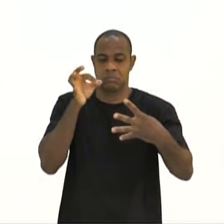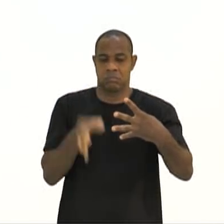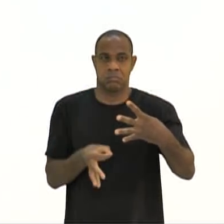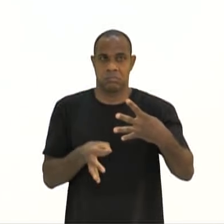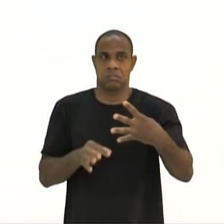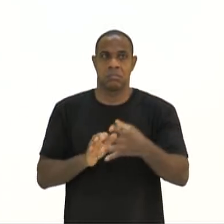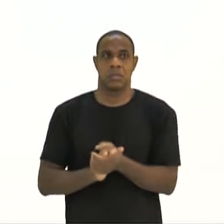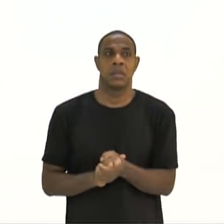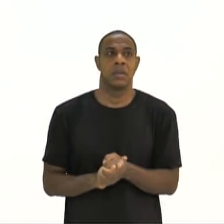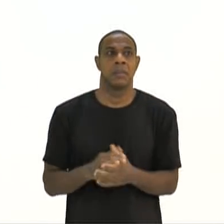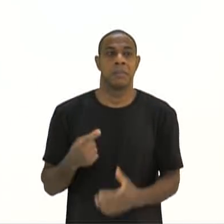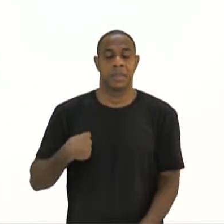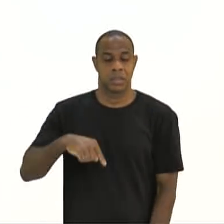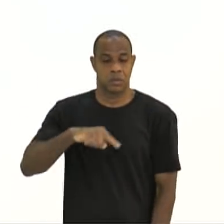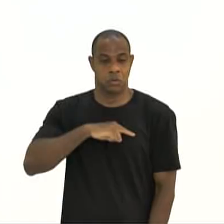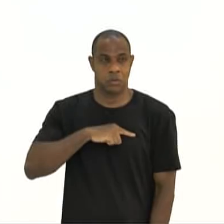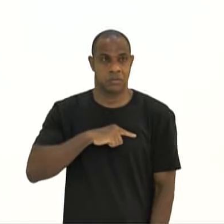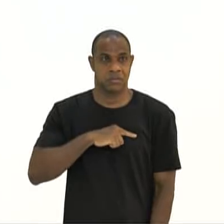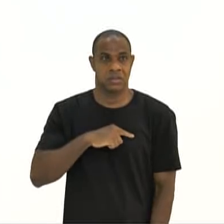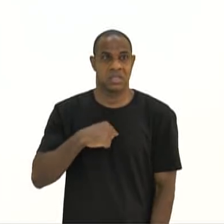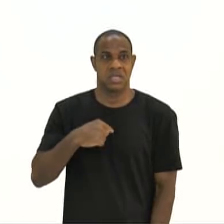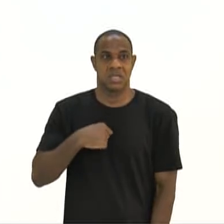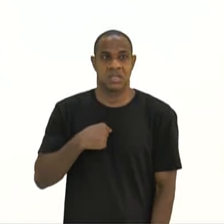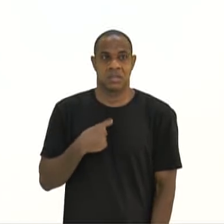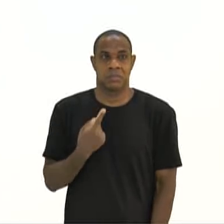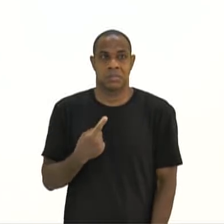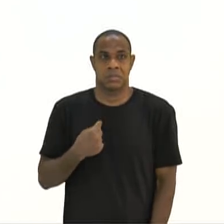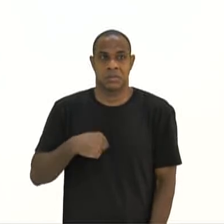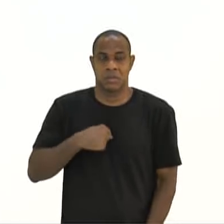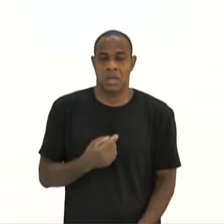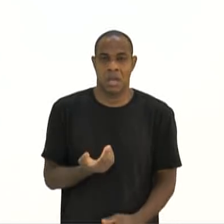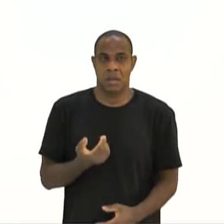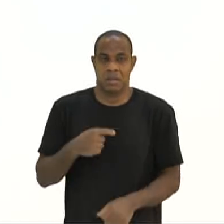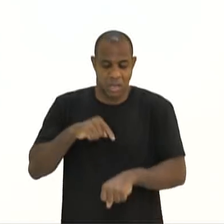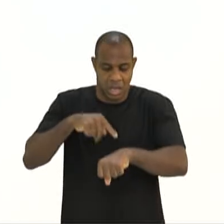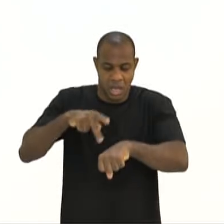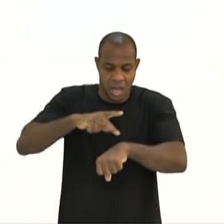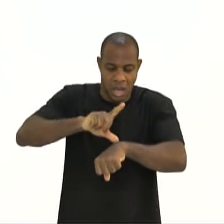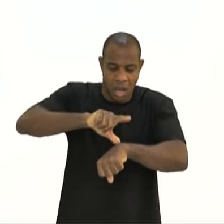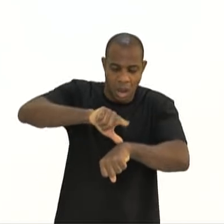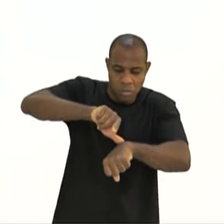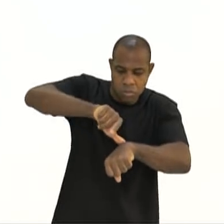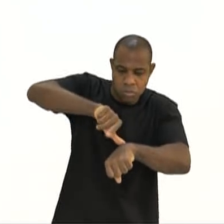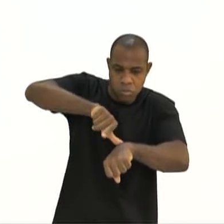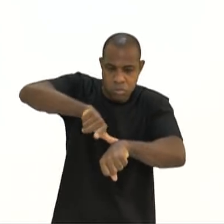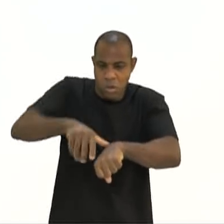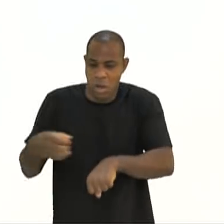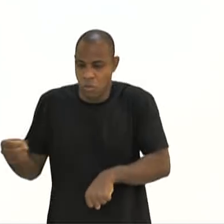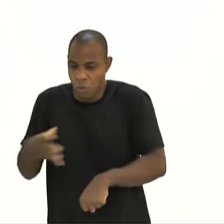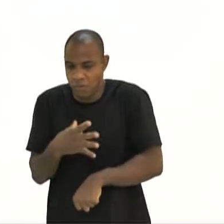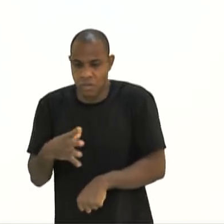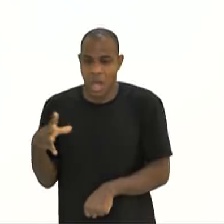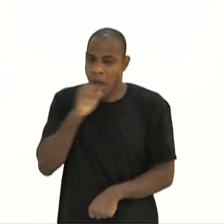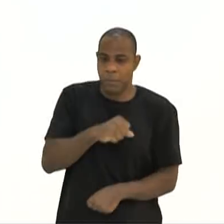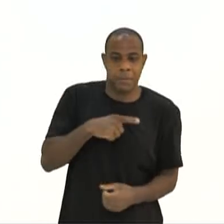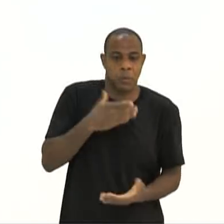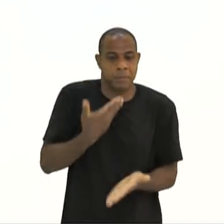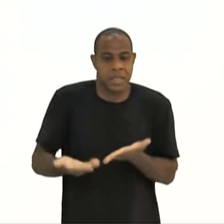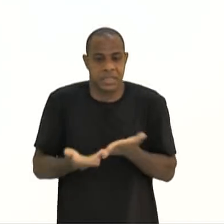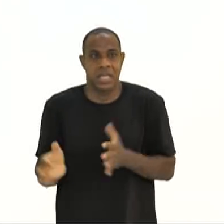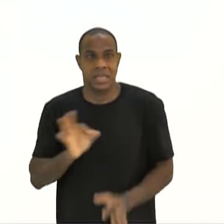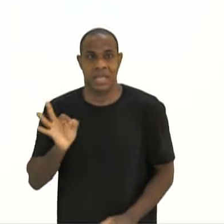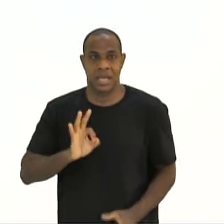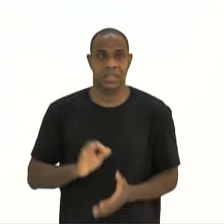Então, para que eu não seja engolido pela voracidade das horas e pelas novidades que fazem o tempo passar depressa.